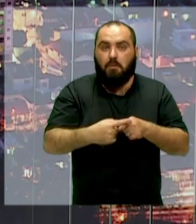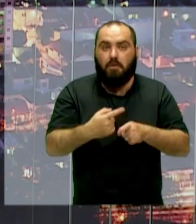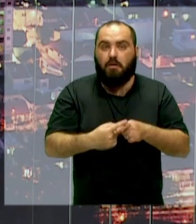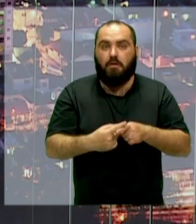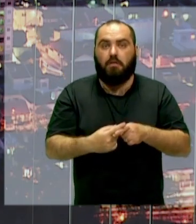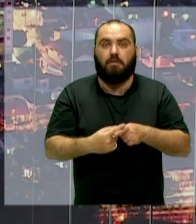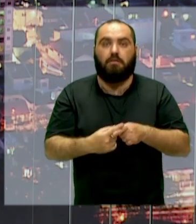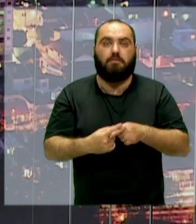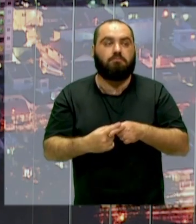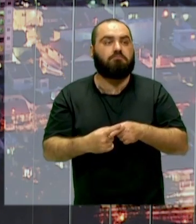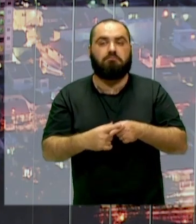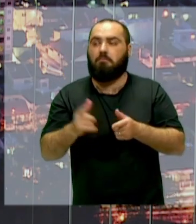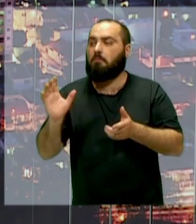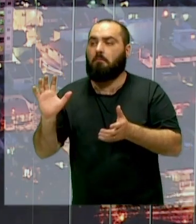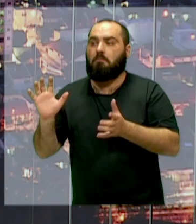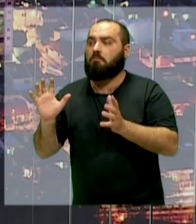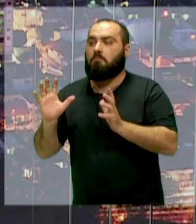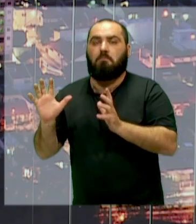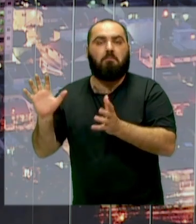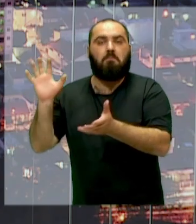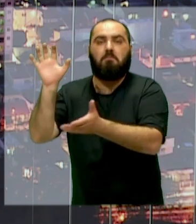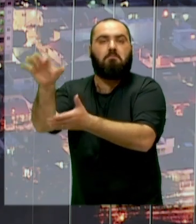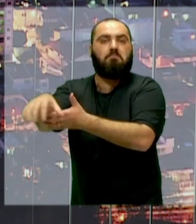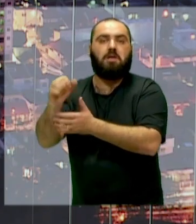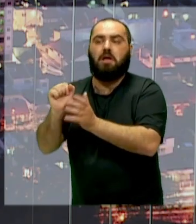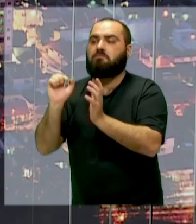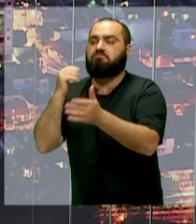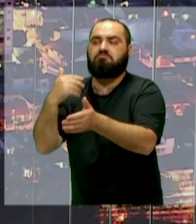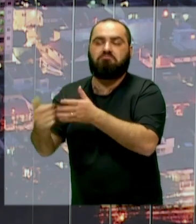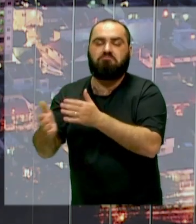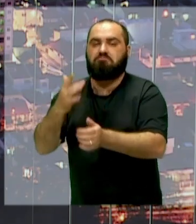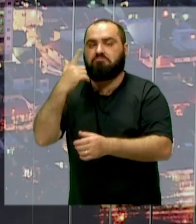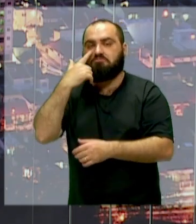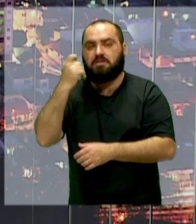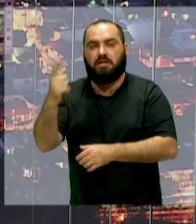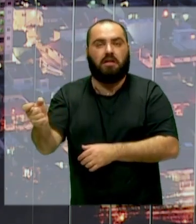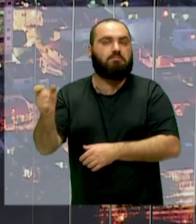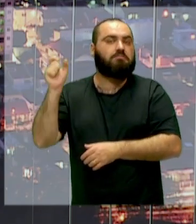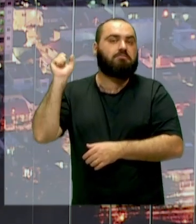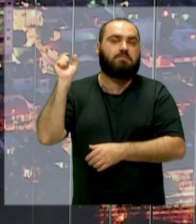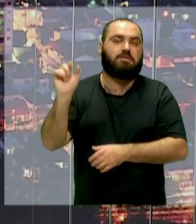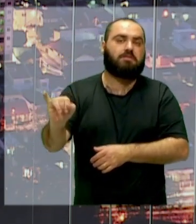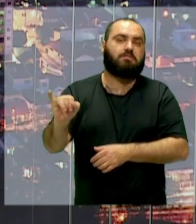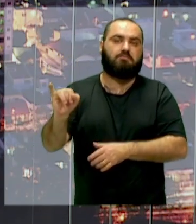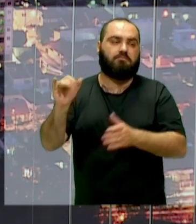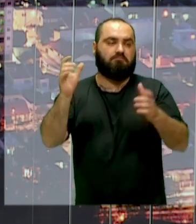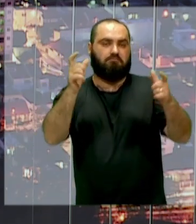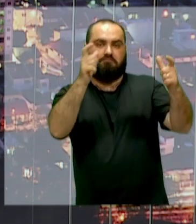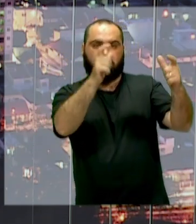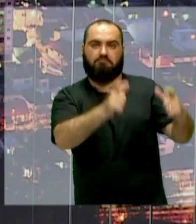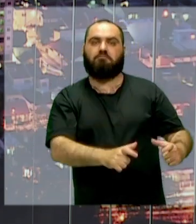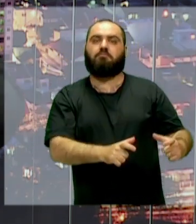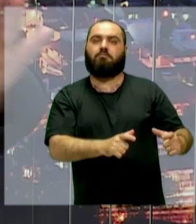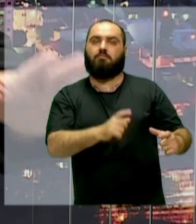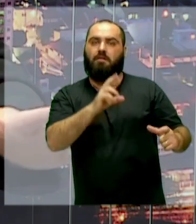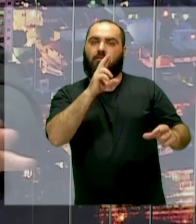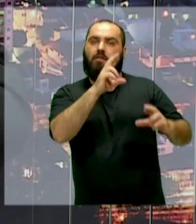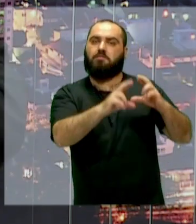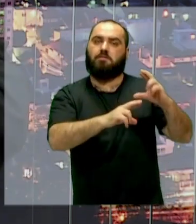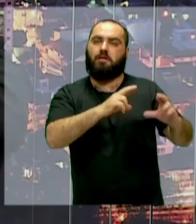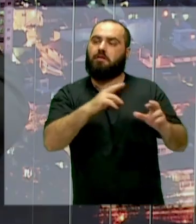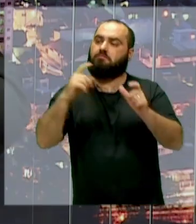eles eles pegavam tudo junto interessava não olhava se tava na na naquela parte que era pro